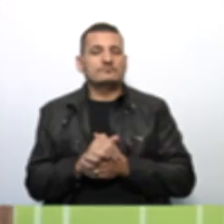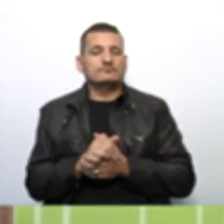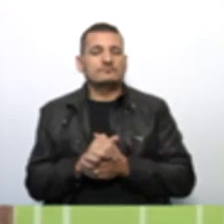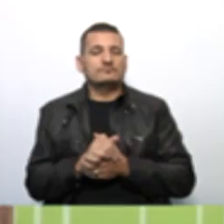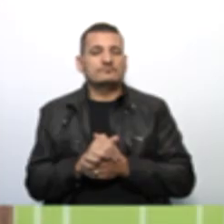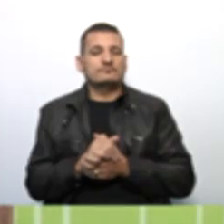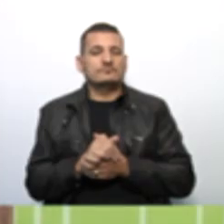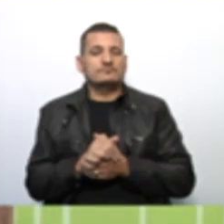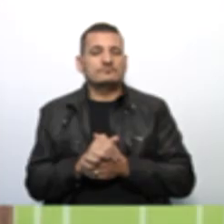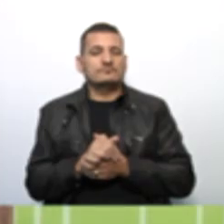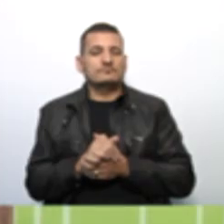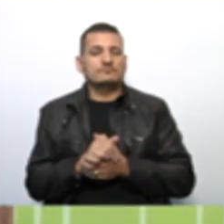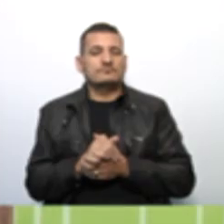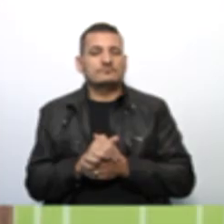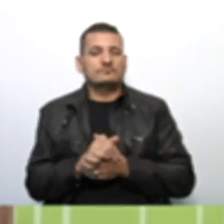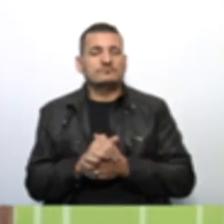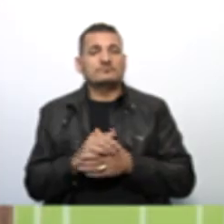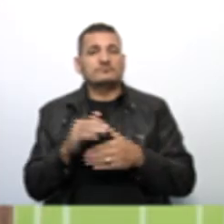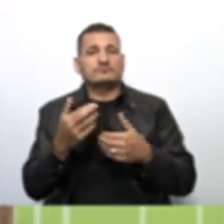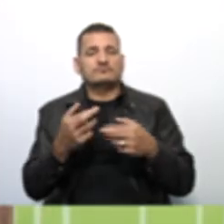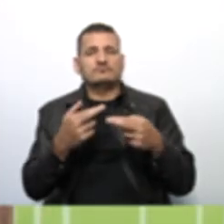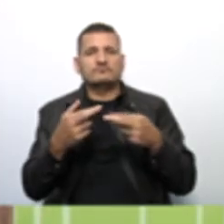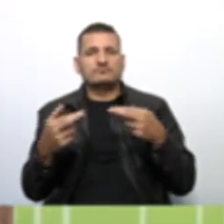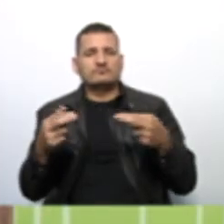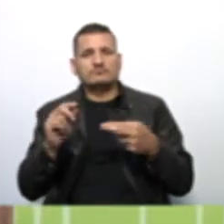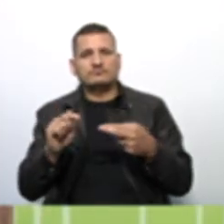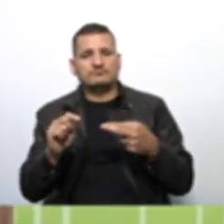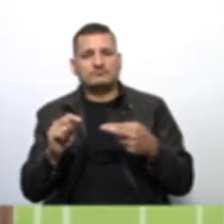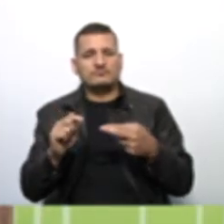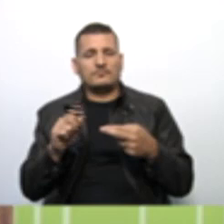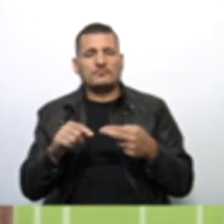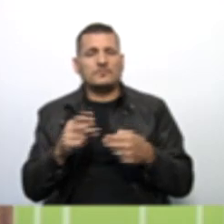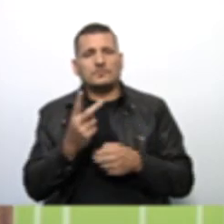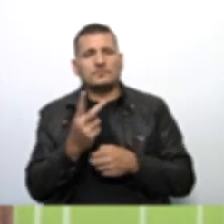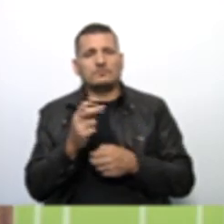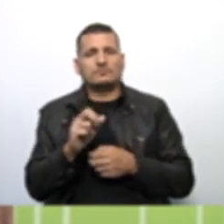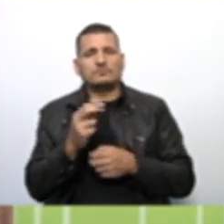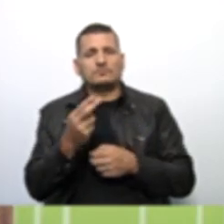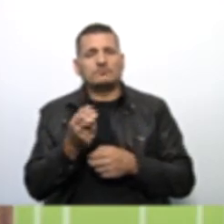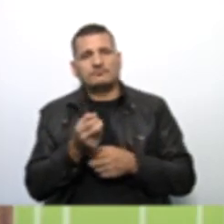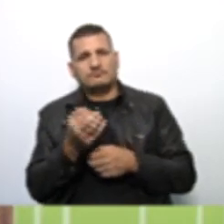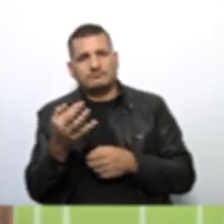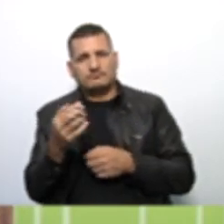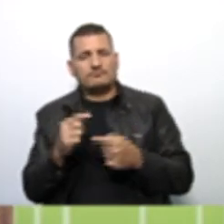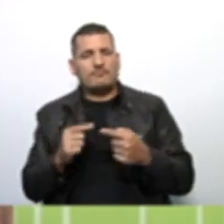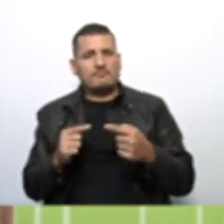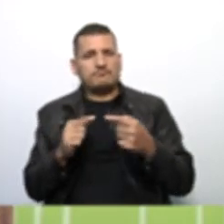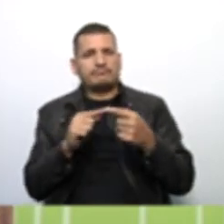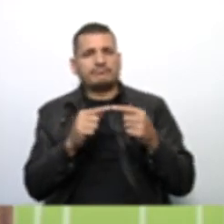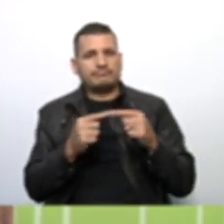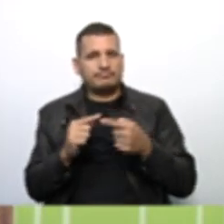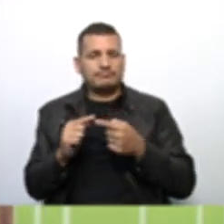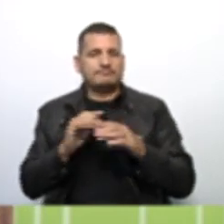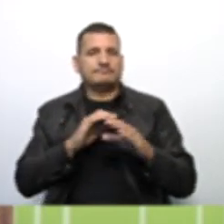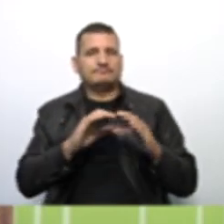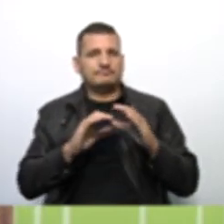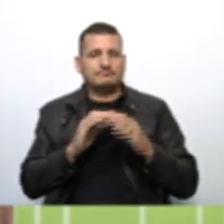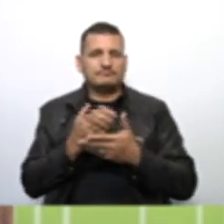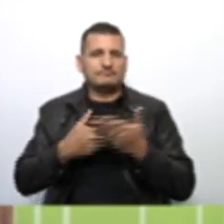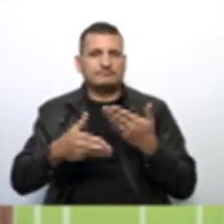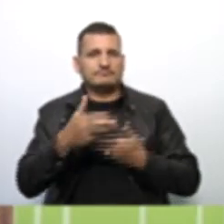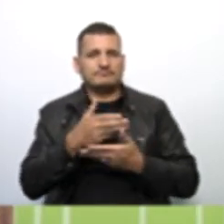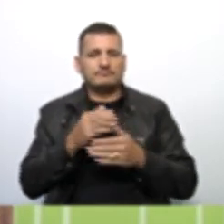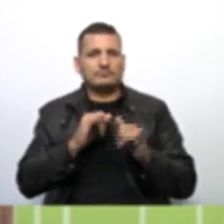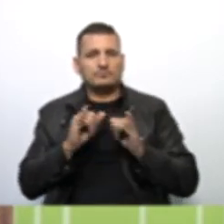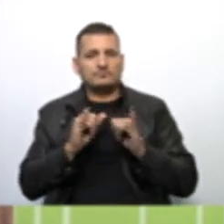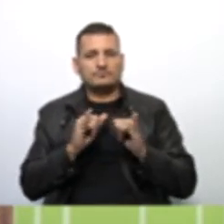pessoal, voltando, rede é o quê? Dois ou mais dispositivos interligados comunicando, trocando informação.